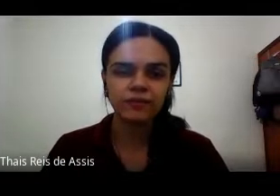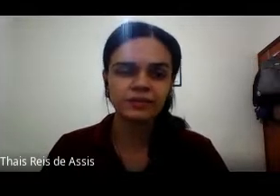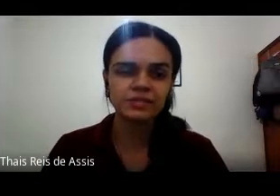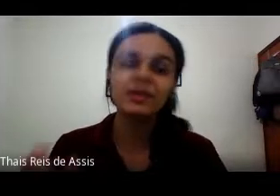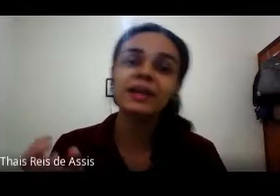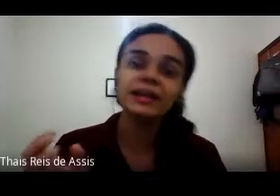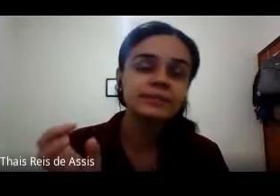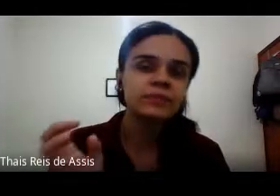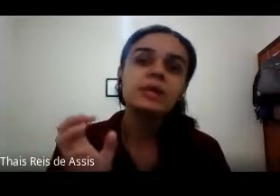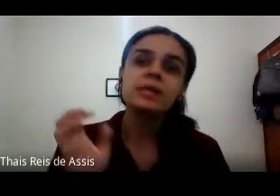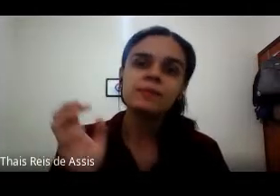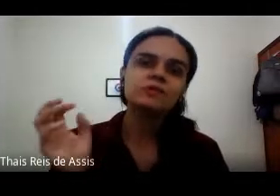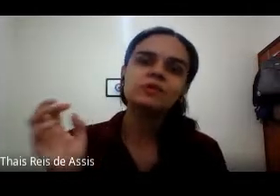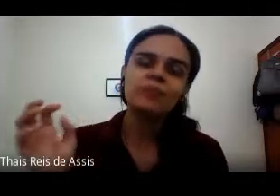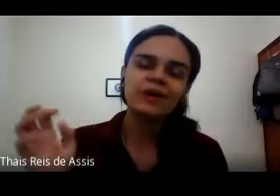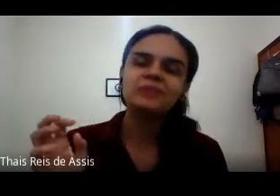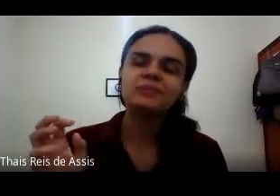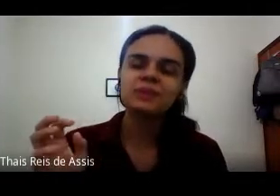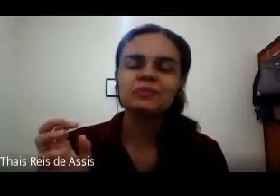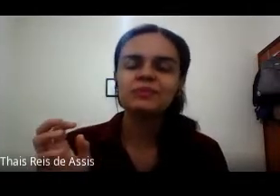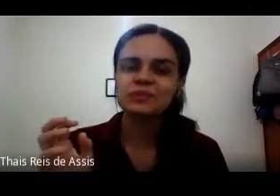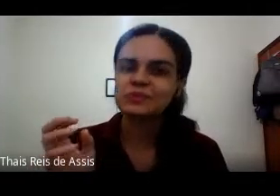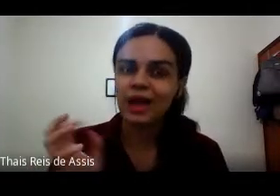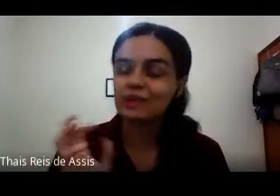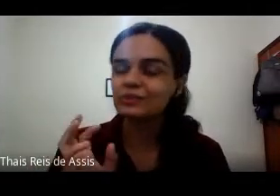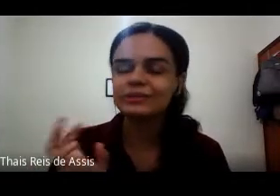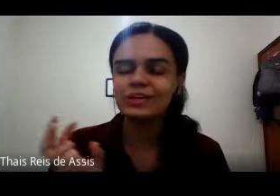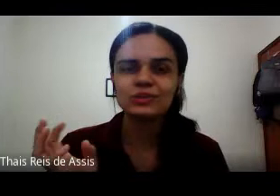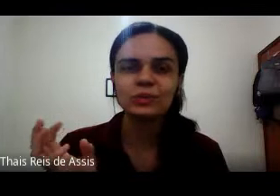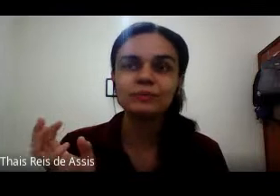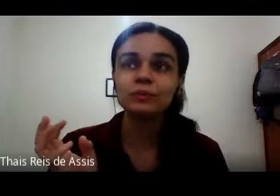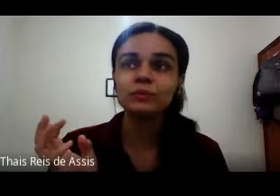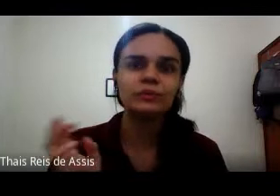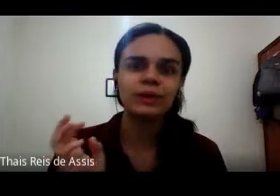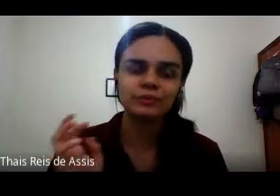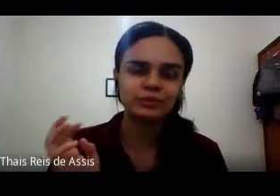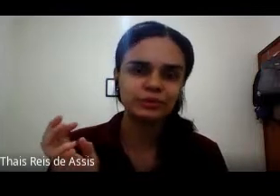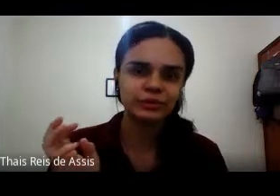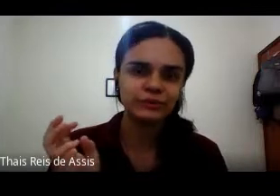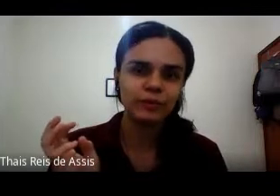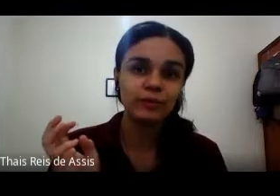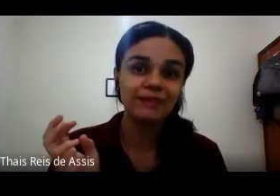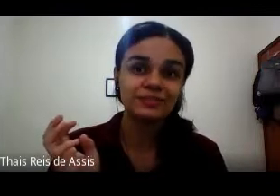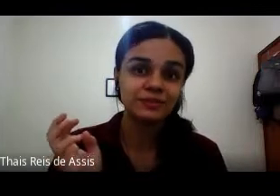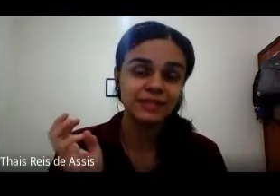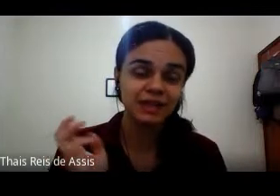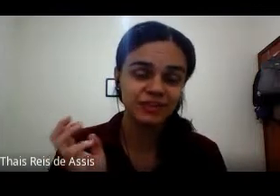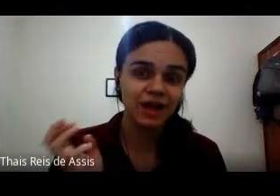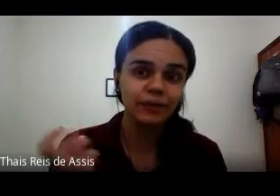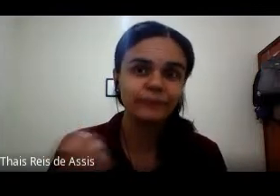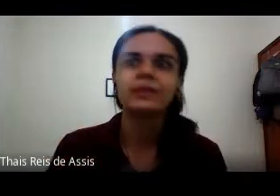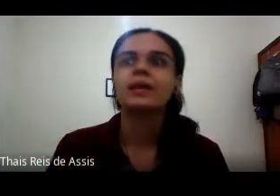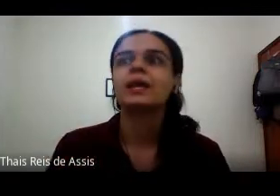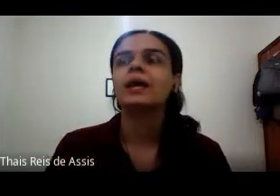em formato das fileiras. E a postura corporal também do professor ajuda, gente, conta muito a postura corporal dentro de sala